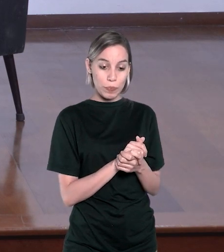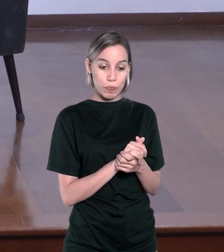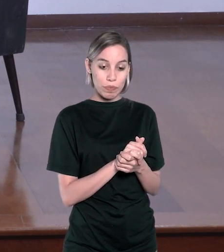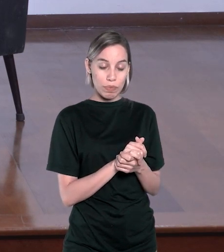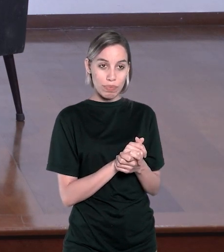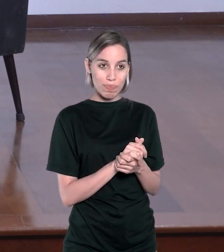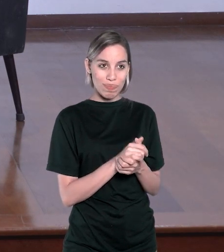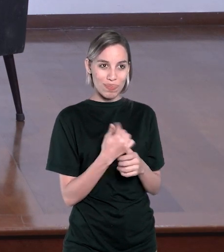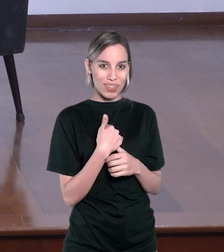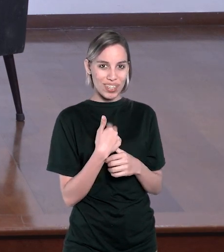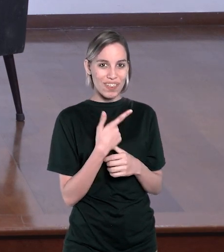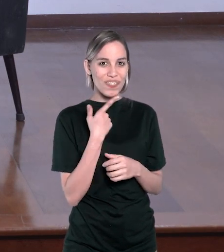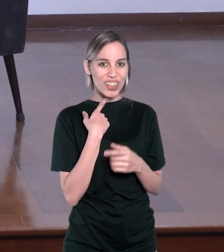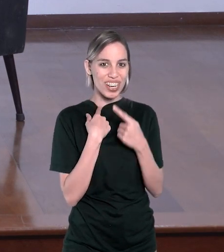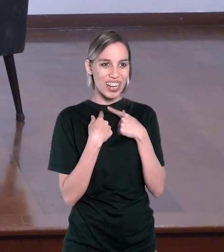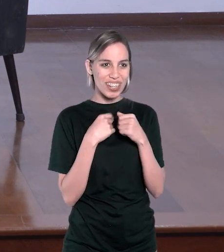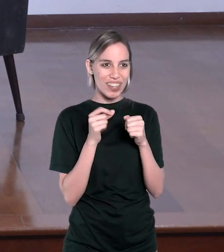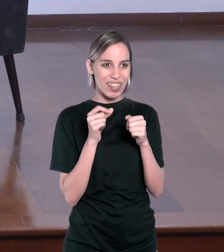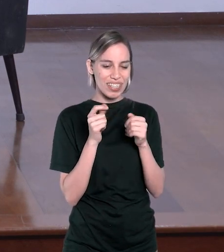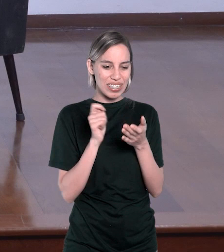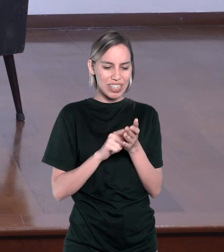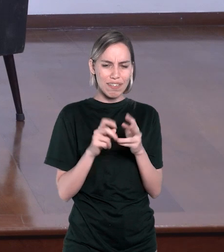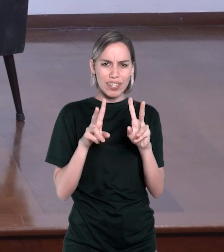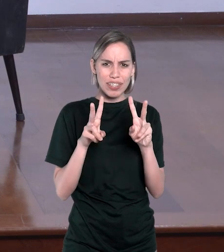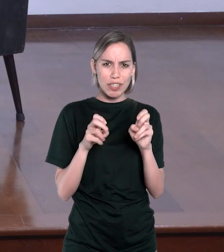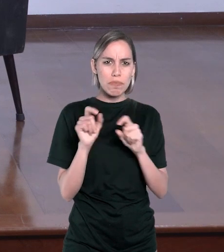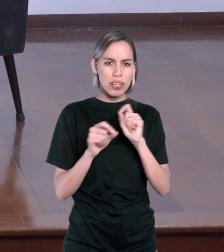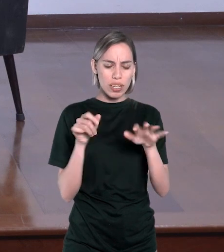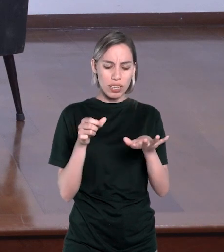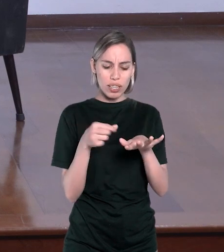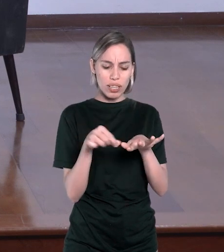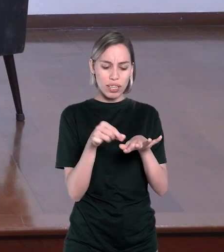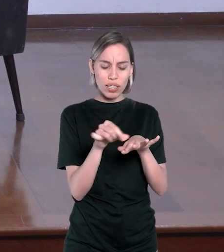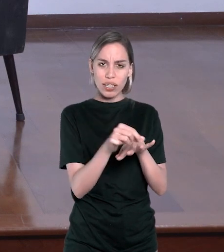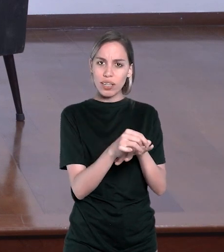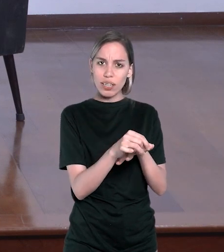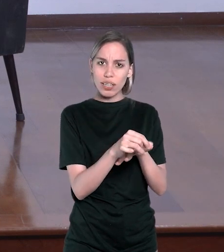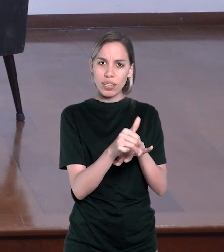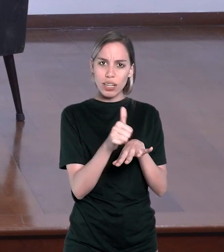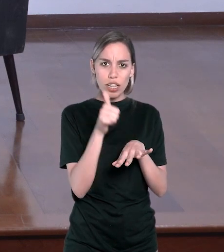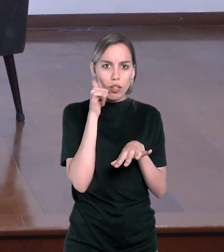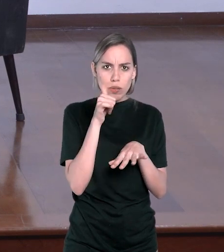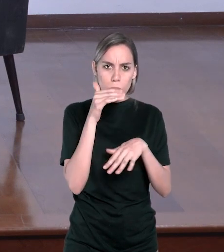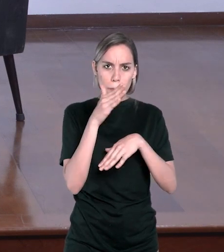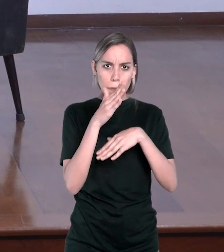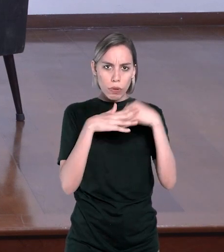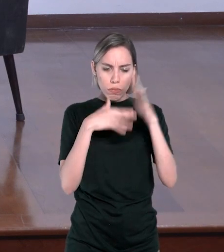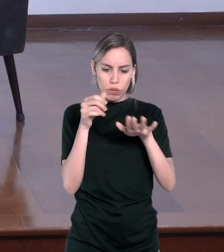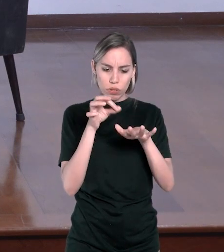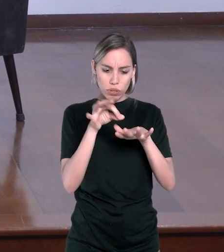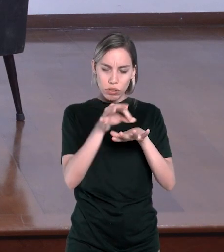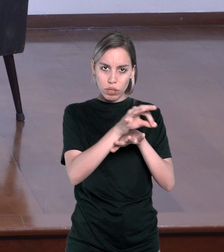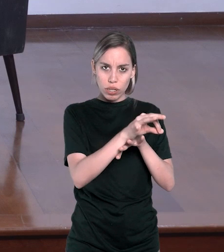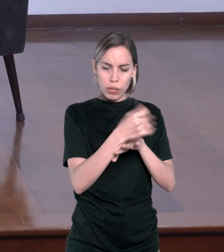Eu estou com muita vontade, por exemplo, agora de escrever sobre manicures. Muita vontade. Manicures, eu acho que você chega no Rio de Janeiro